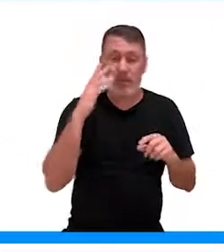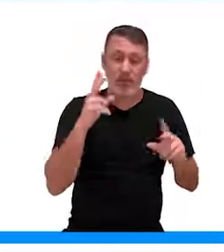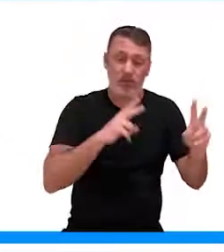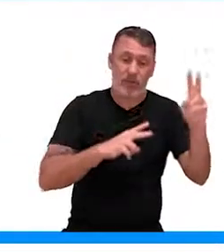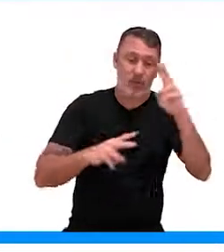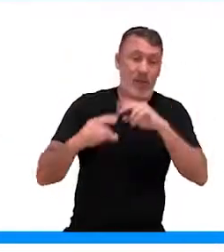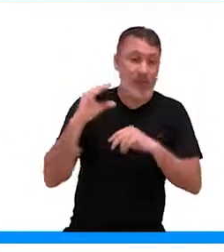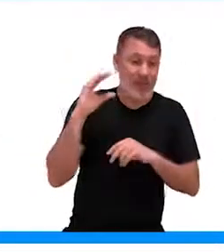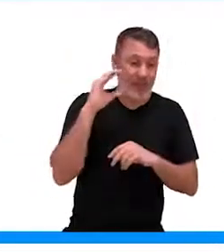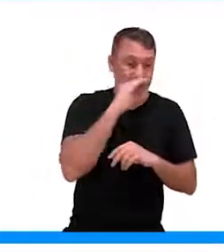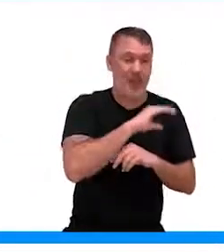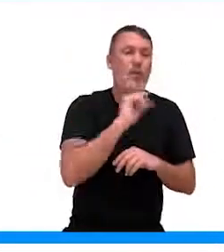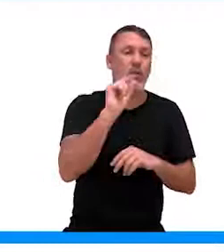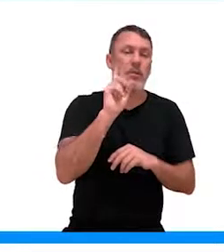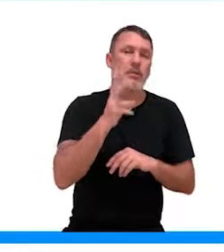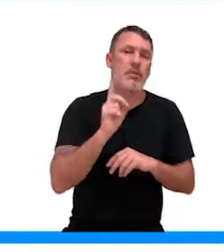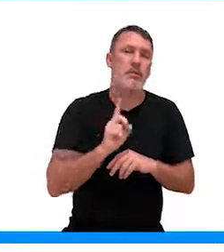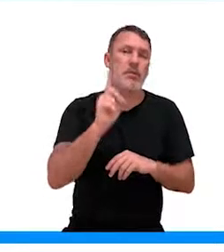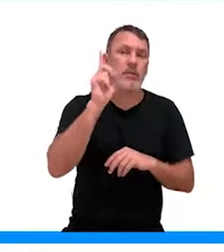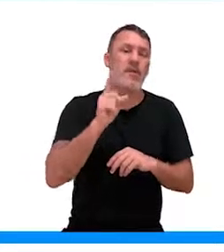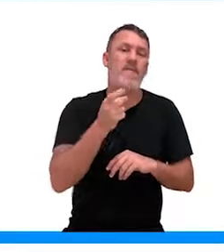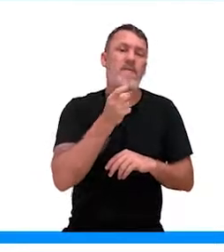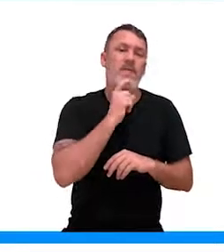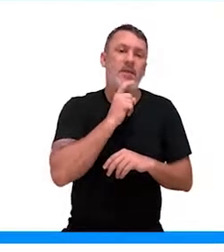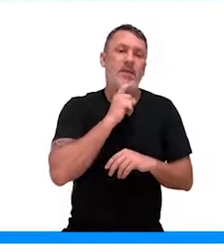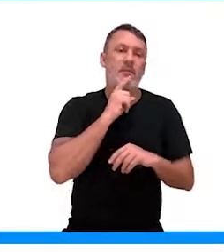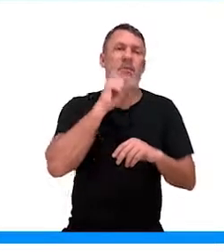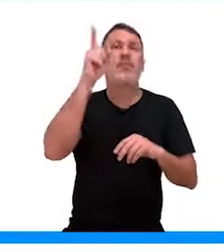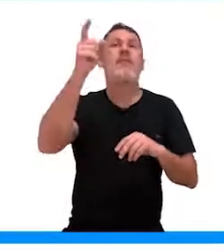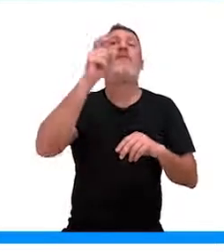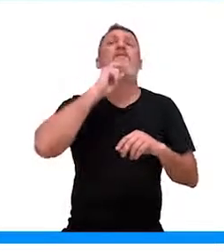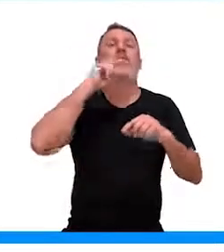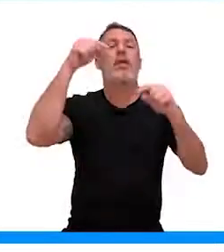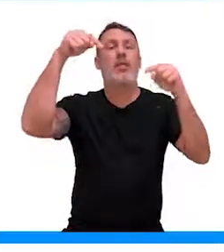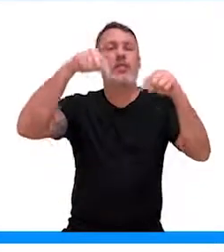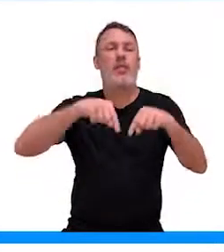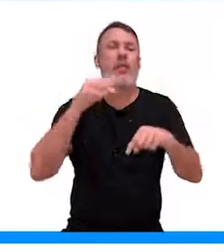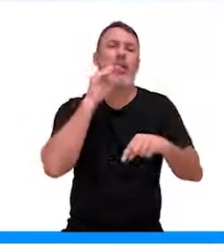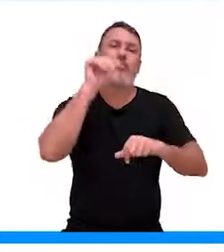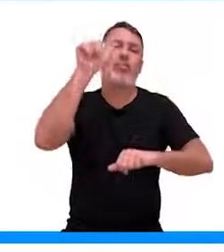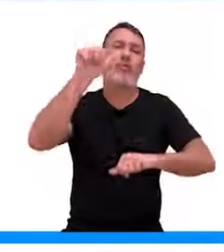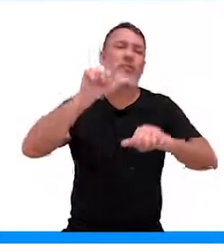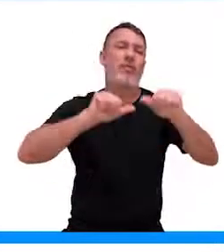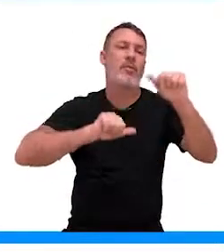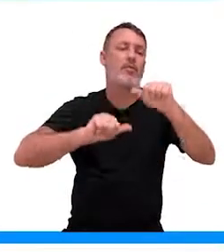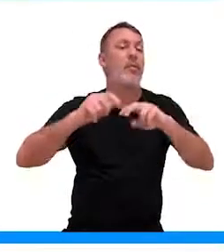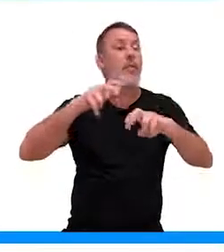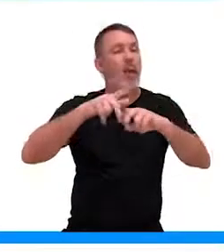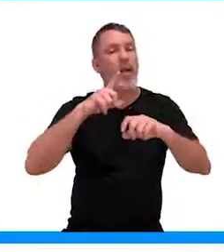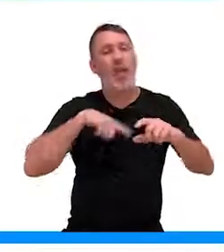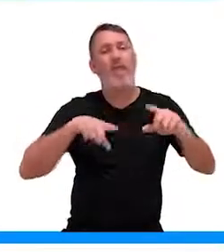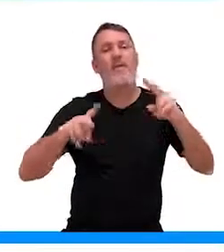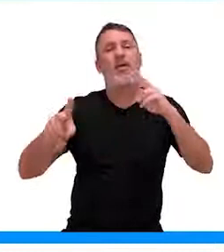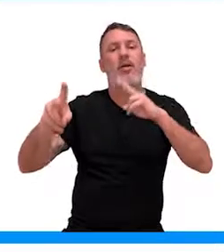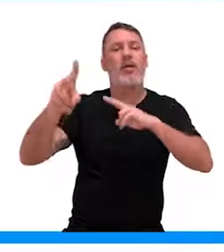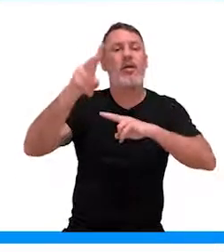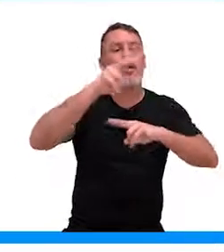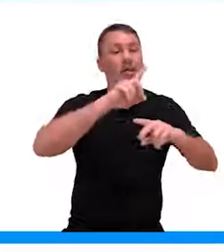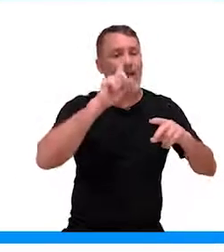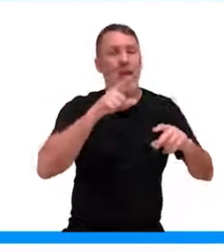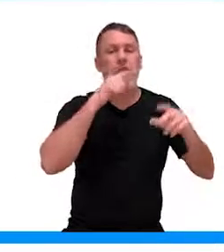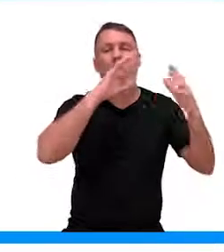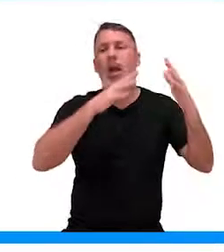para as áreas mais frias e as frias vice-versa. Essa tendência, esse processo é o